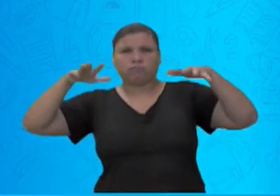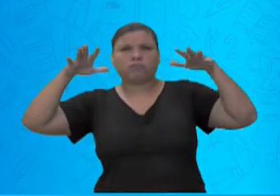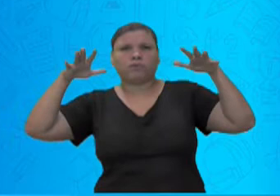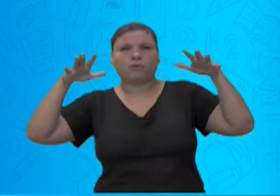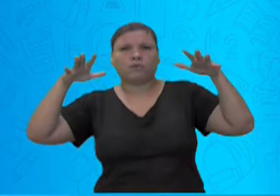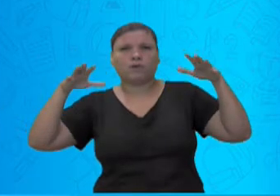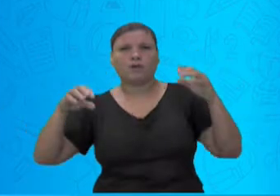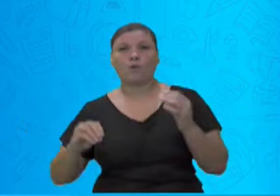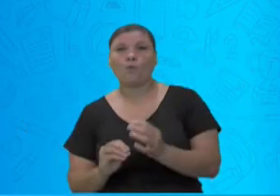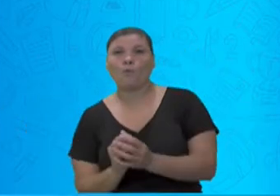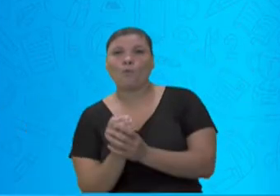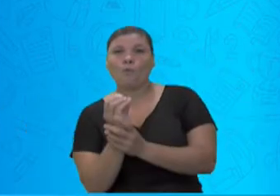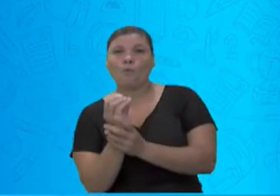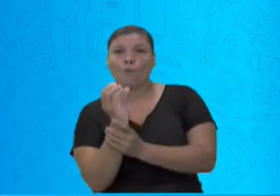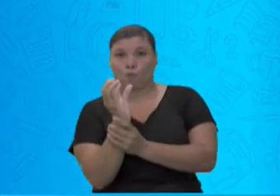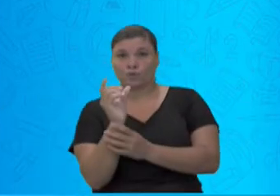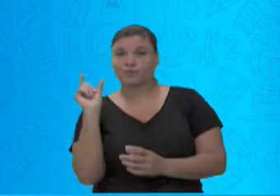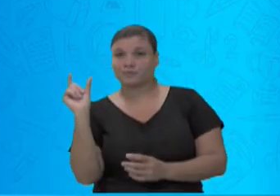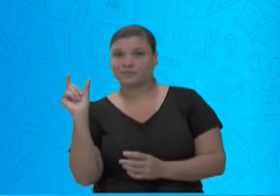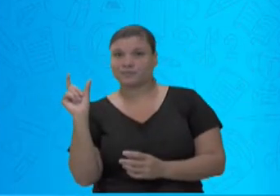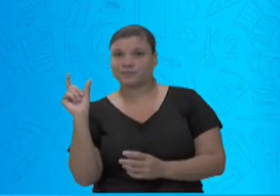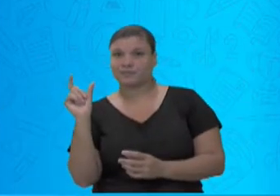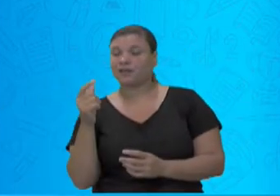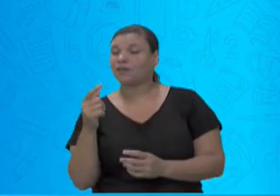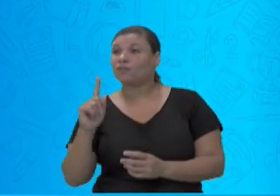Vamos marcar para ficar bem claro.